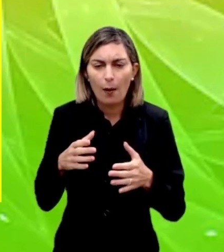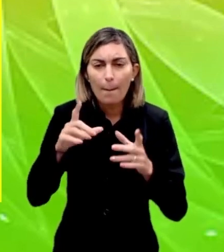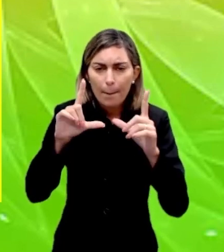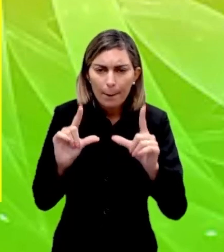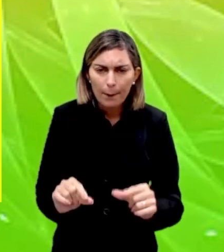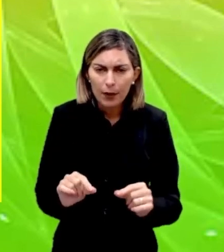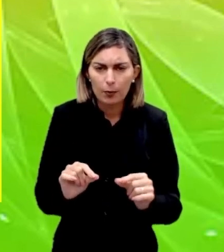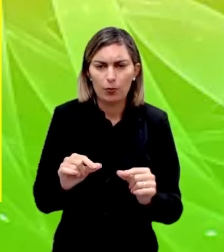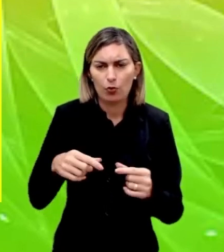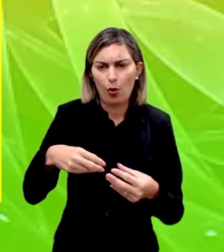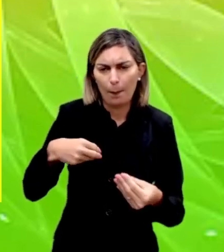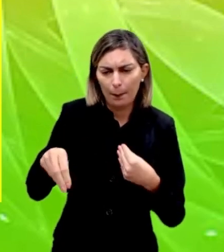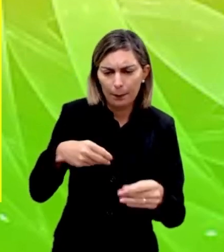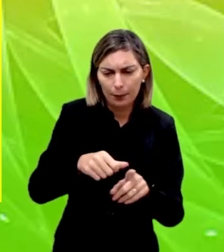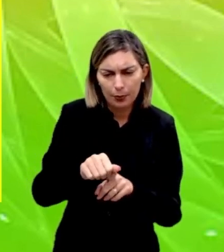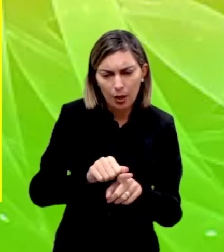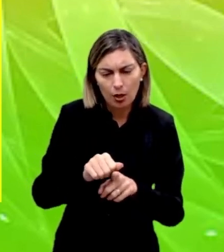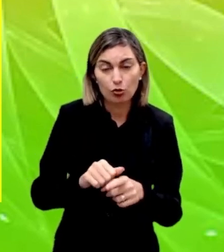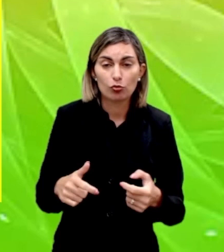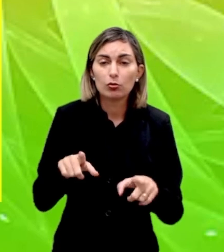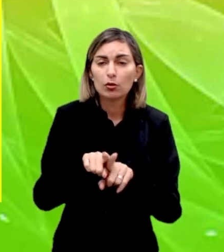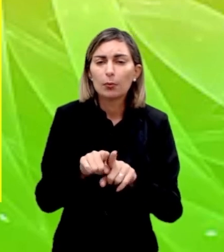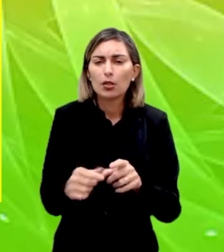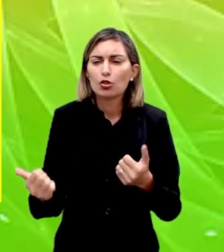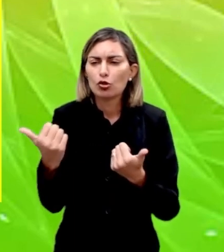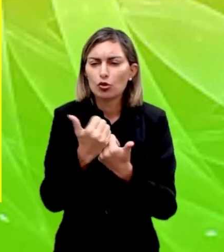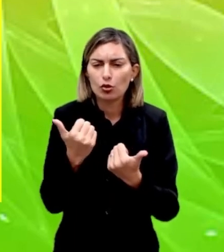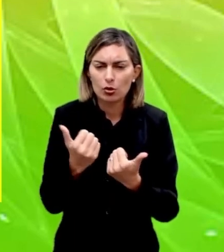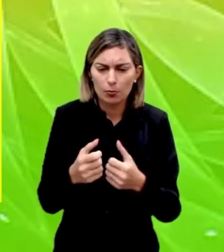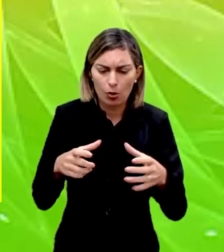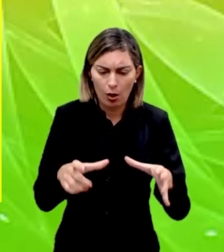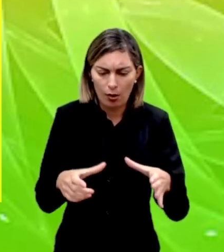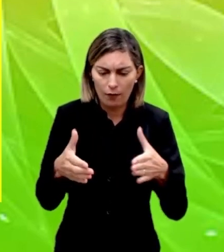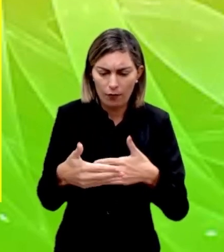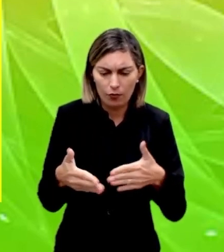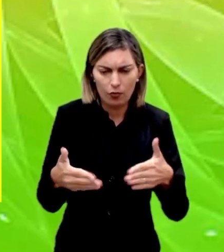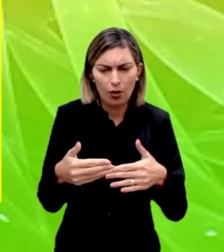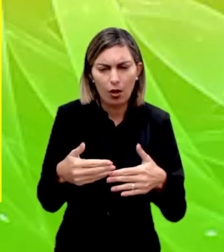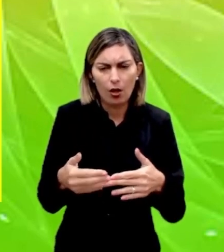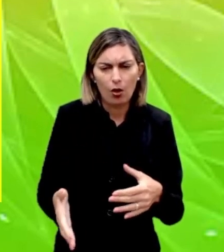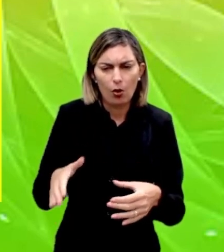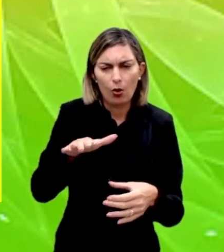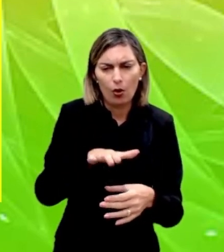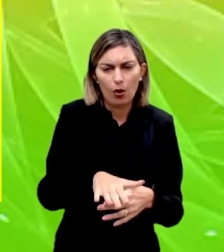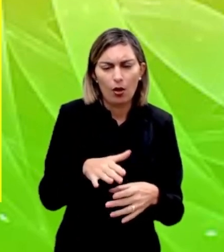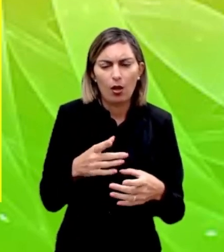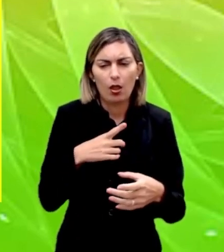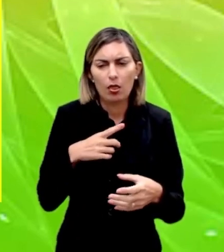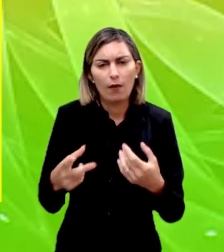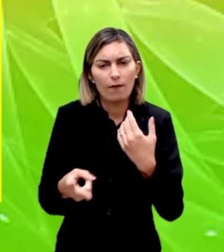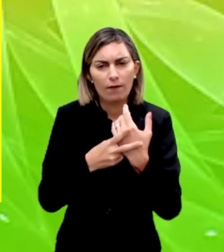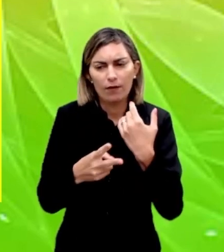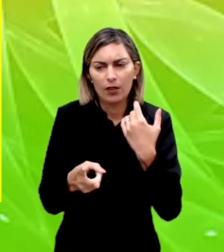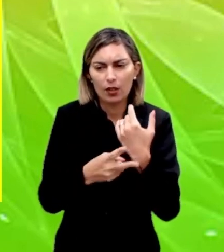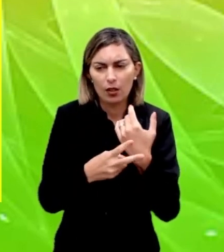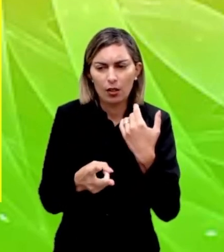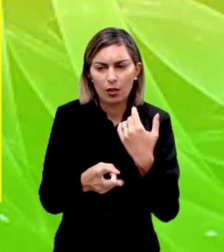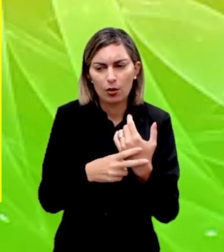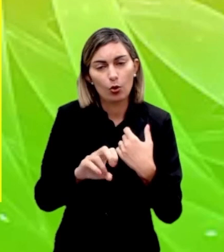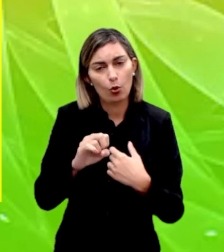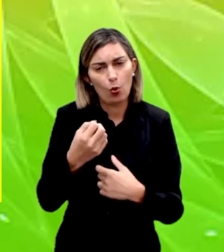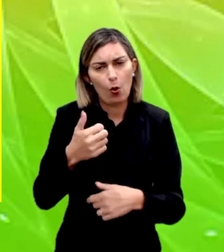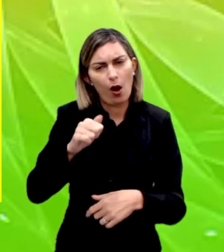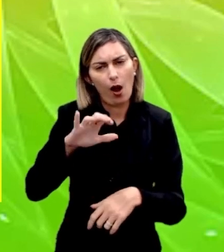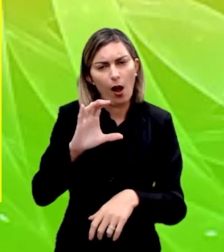plástico. Segundo, substitua os Tupperware de plástico por recipientes de vidro ou